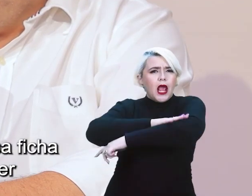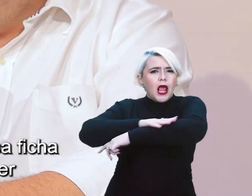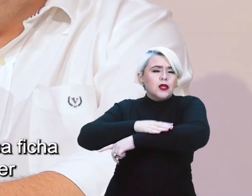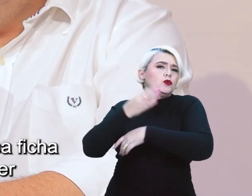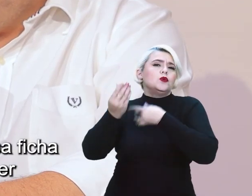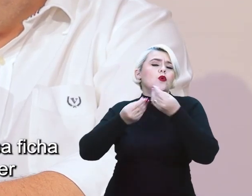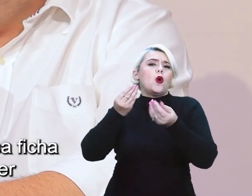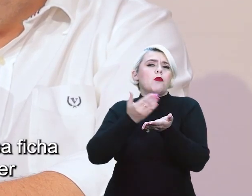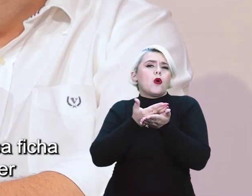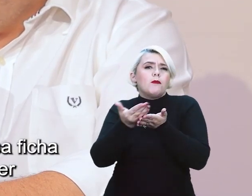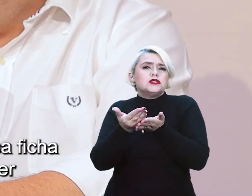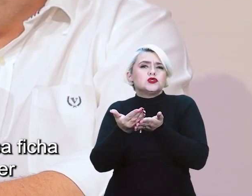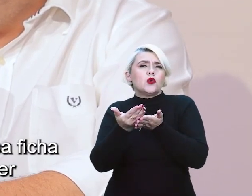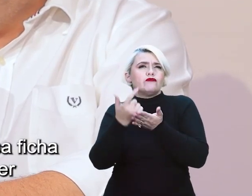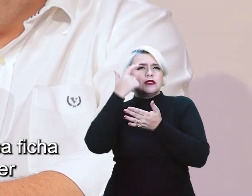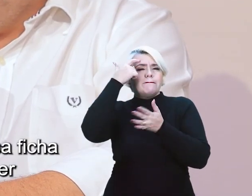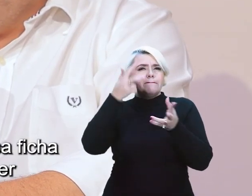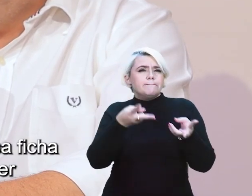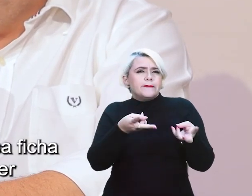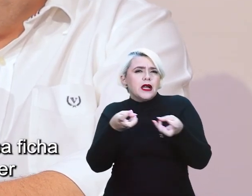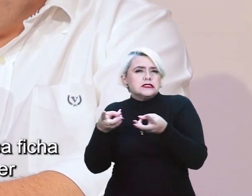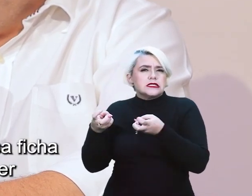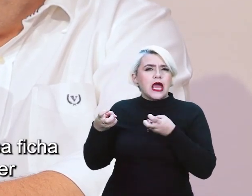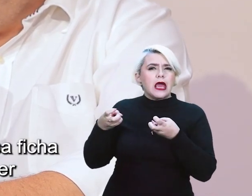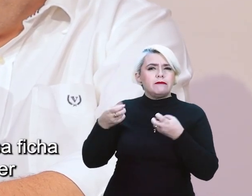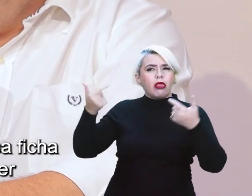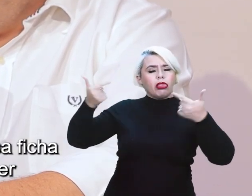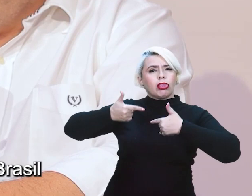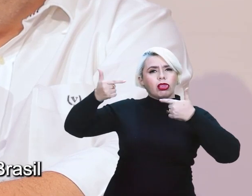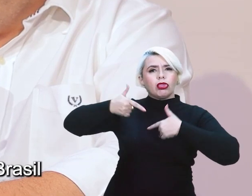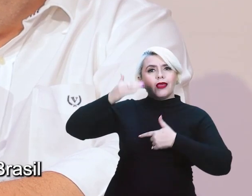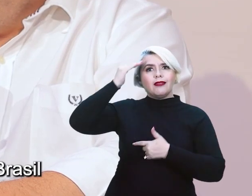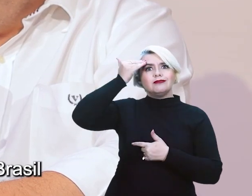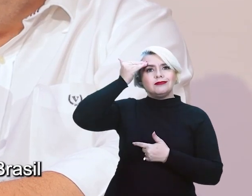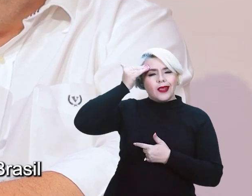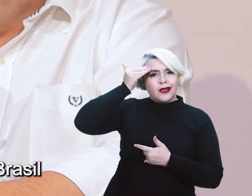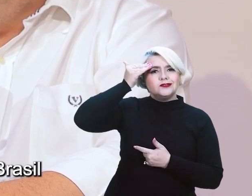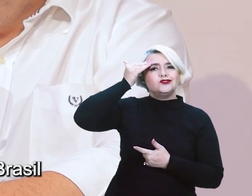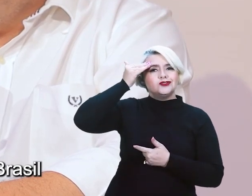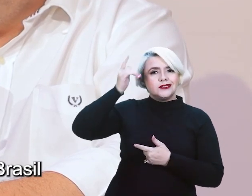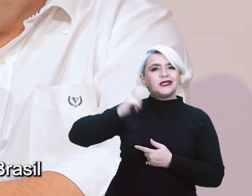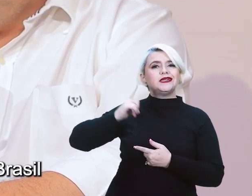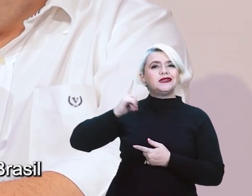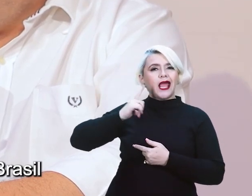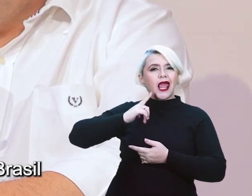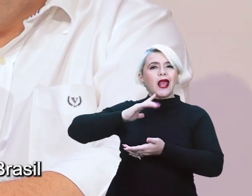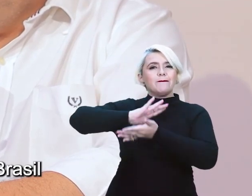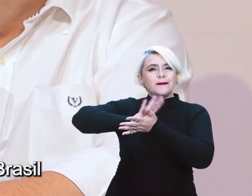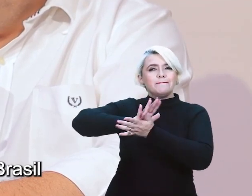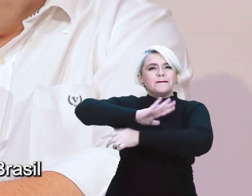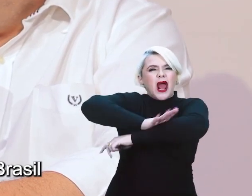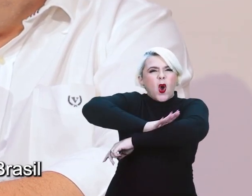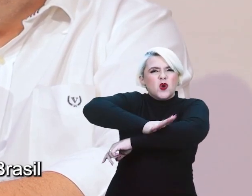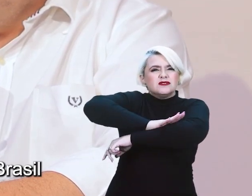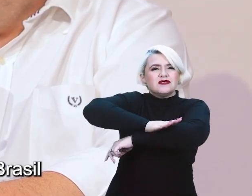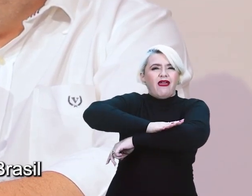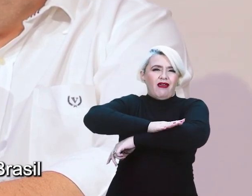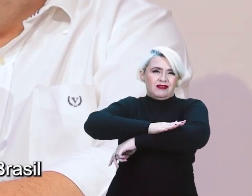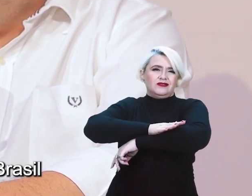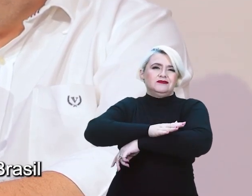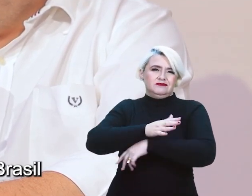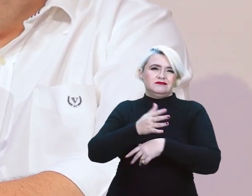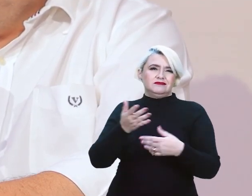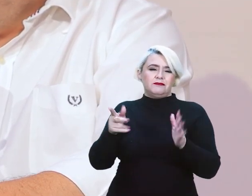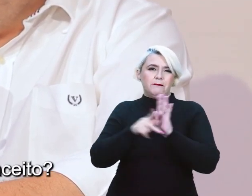Quando é que começou a cair essa ficha, que você começou a entender que existia um certo preconceito racial